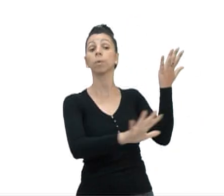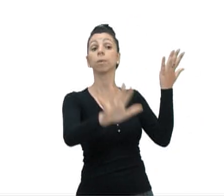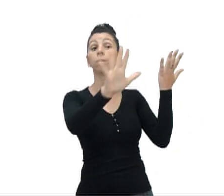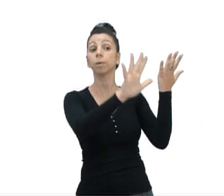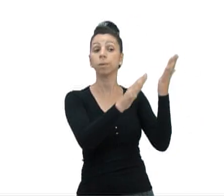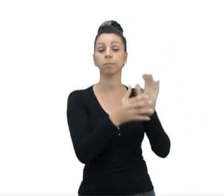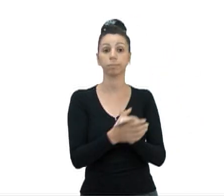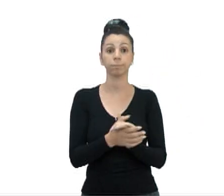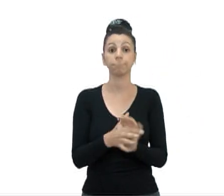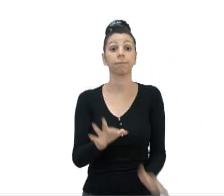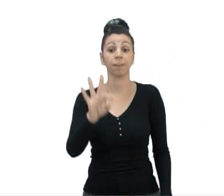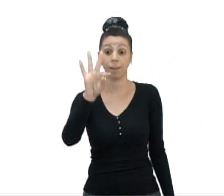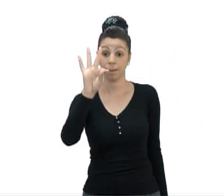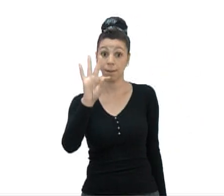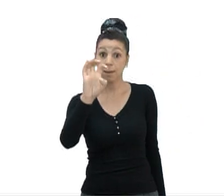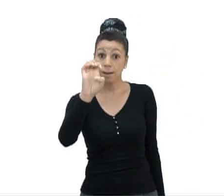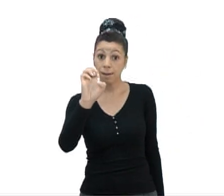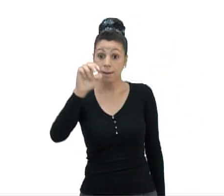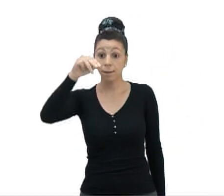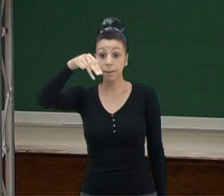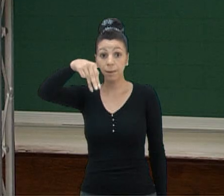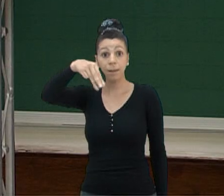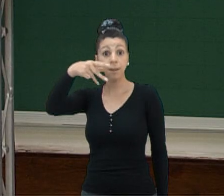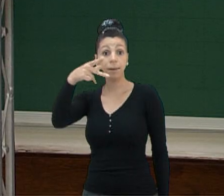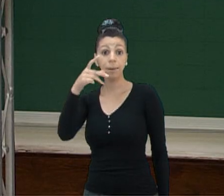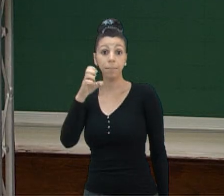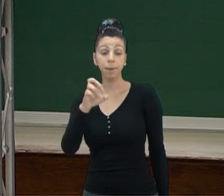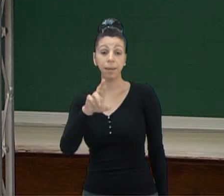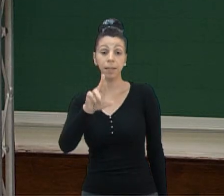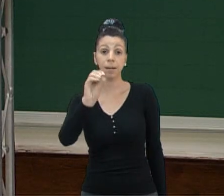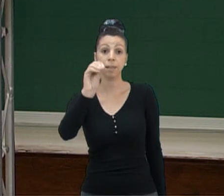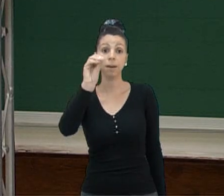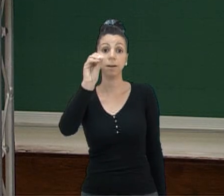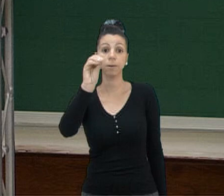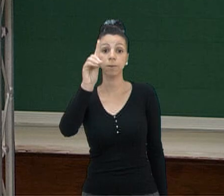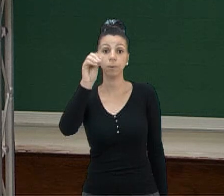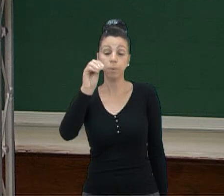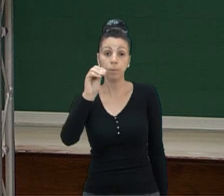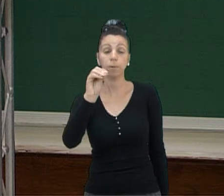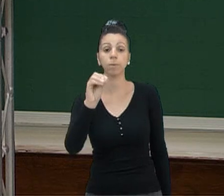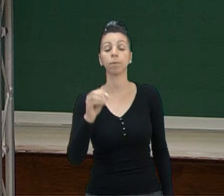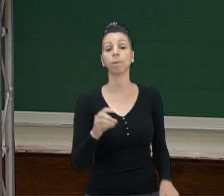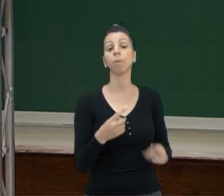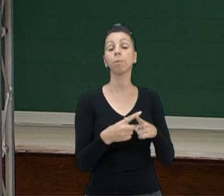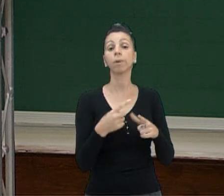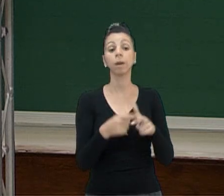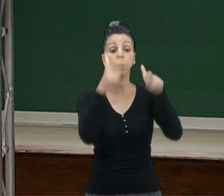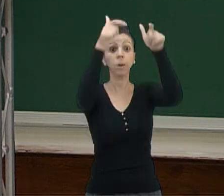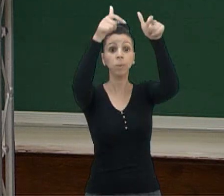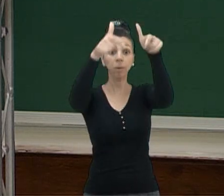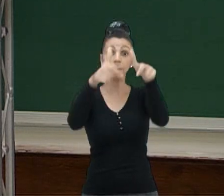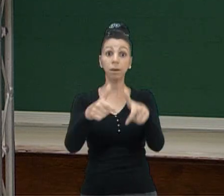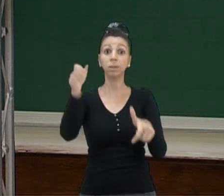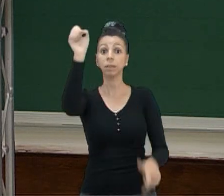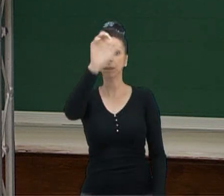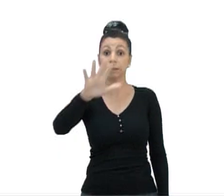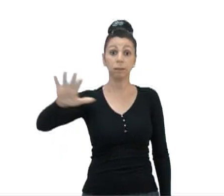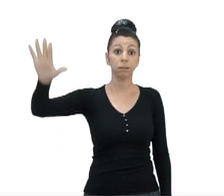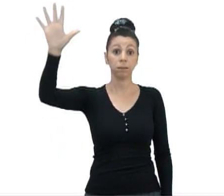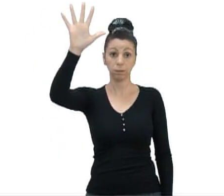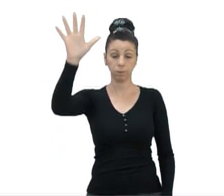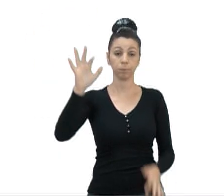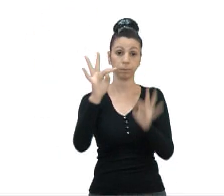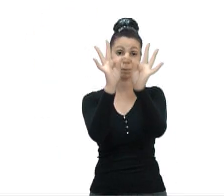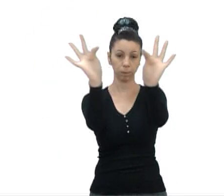predominantemente temperado devido à localização geográfica do continente, certo? Continuando lá. Considerando esses